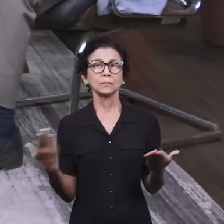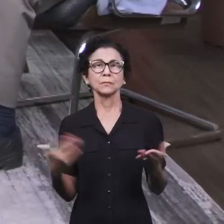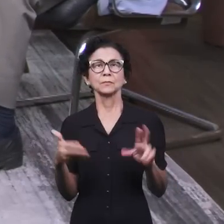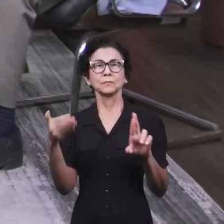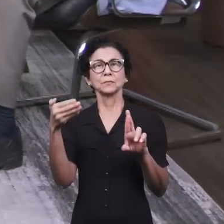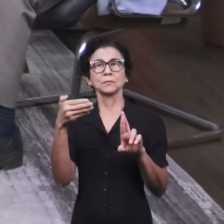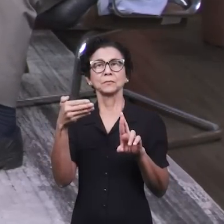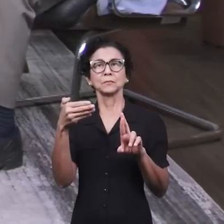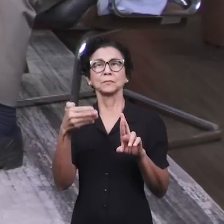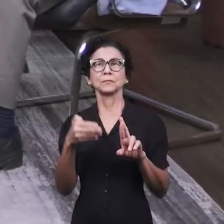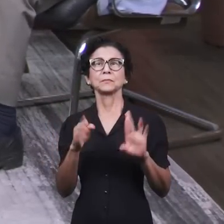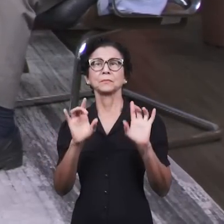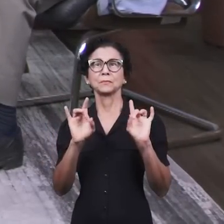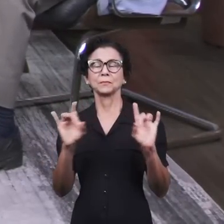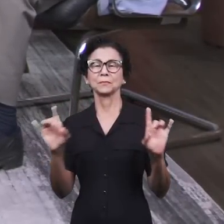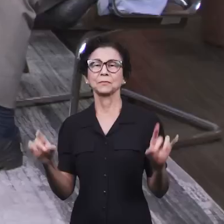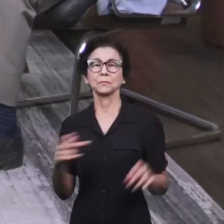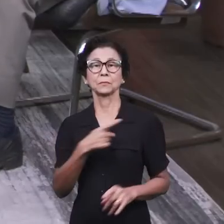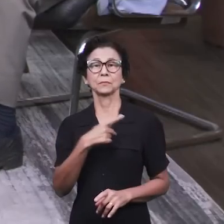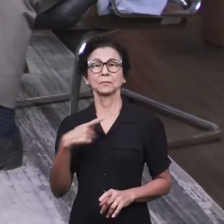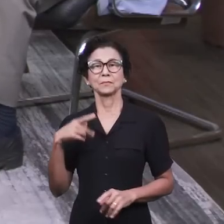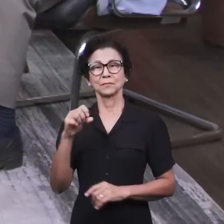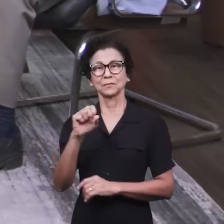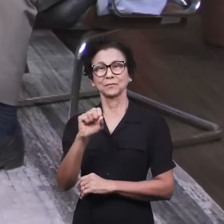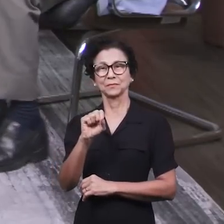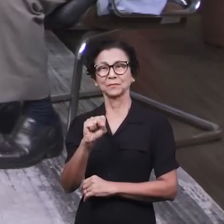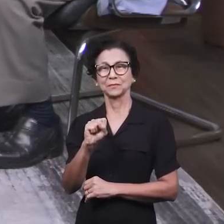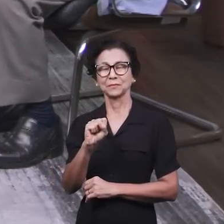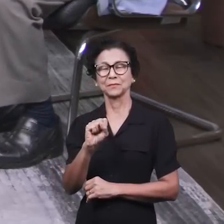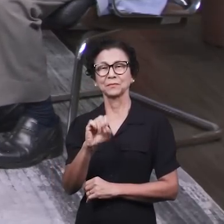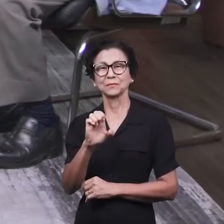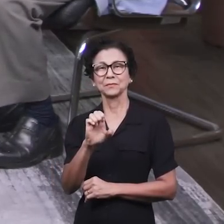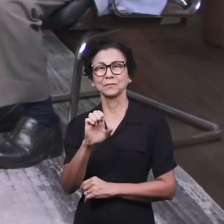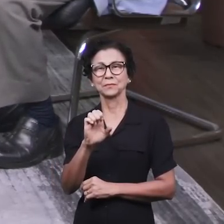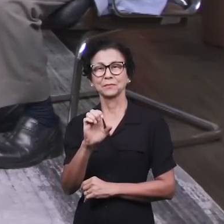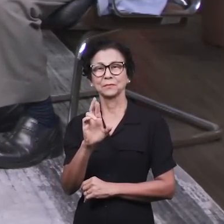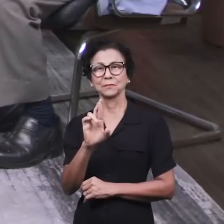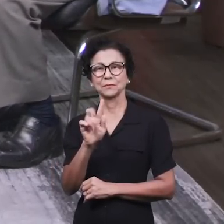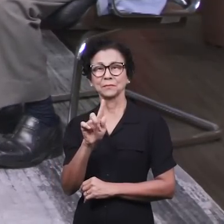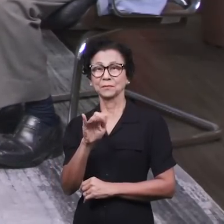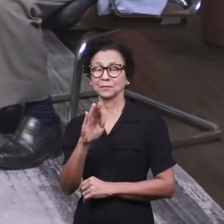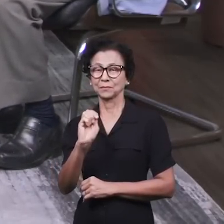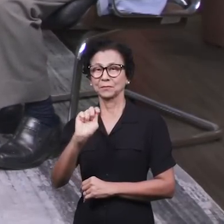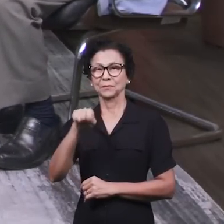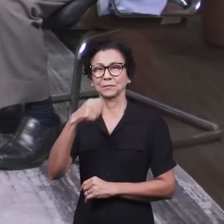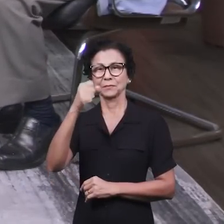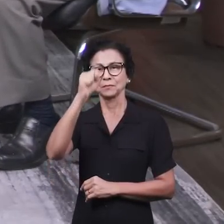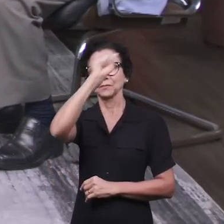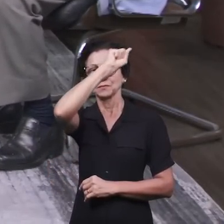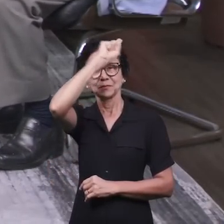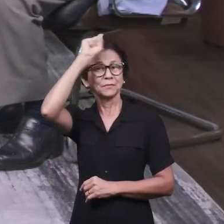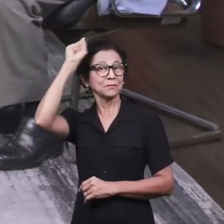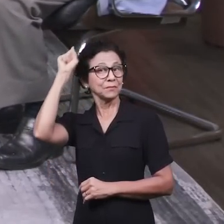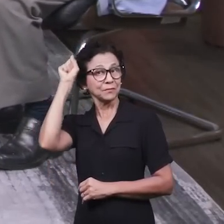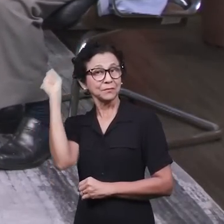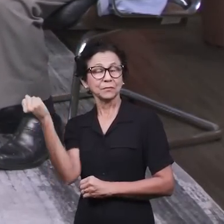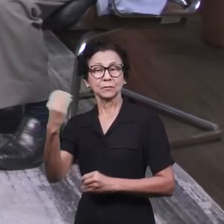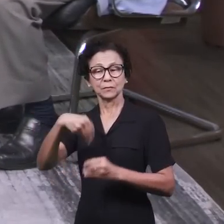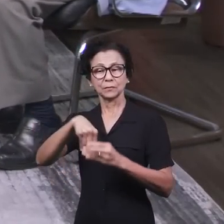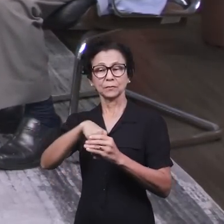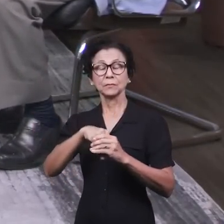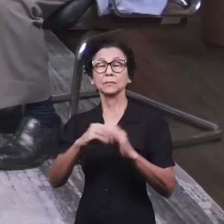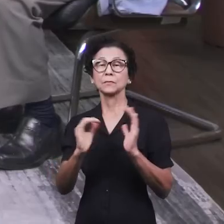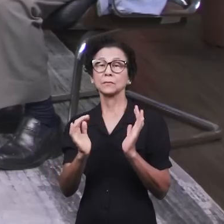todos e como referência hoje especial ao pastor Sérgio, né, que está aqui integrando a esse